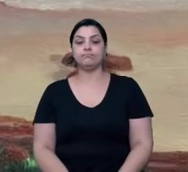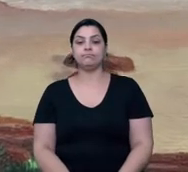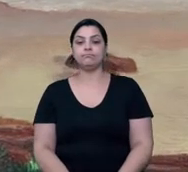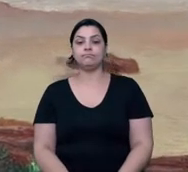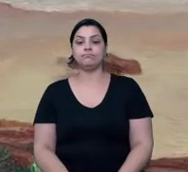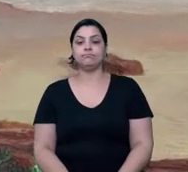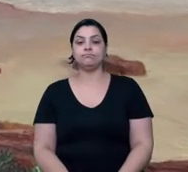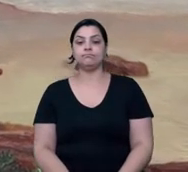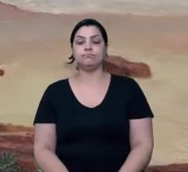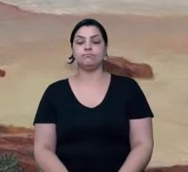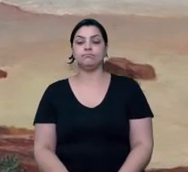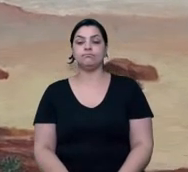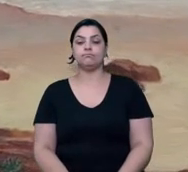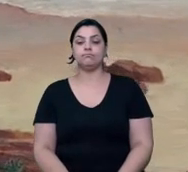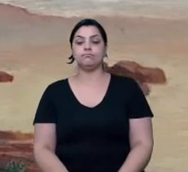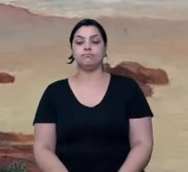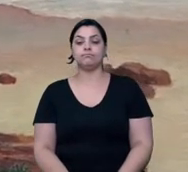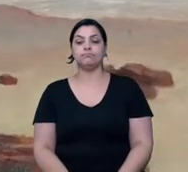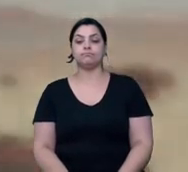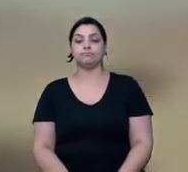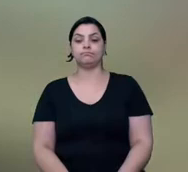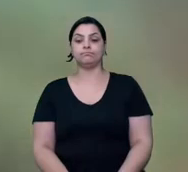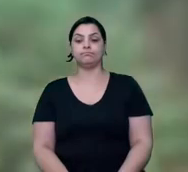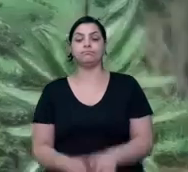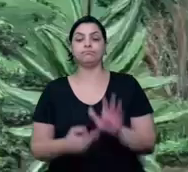Exposição virtual de pinturas.